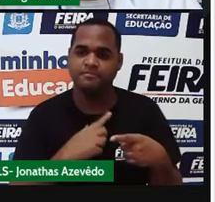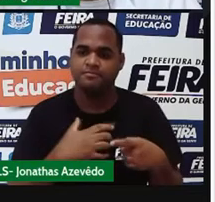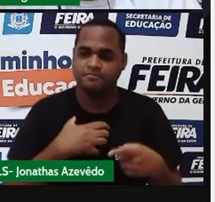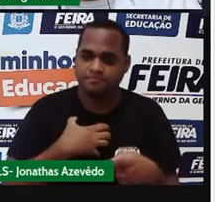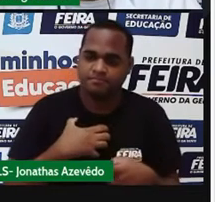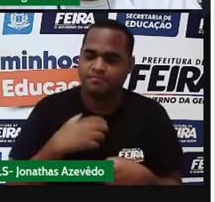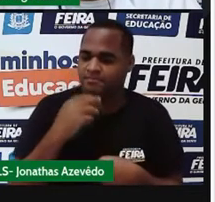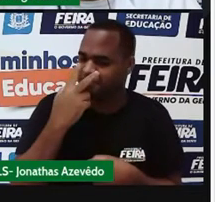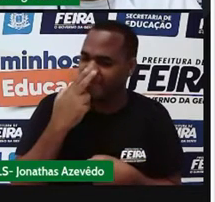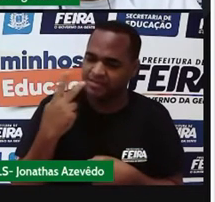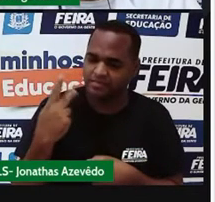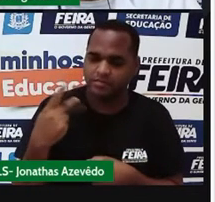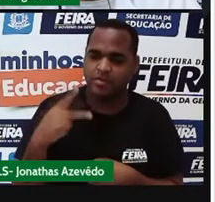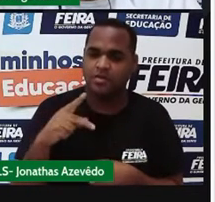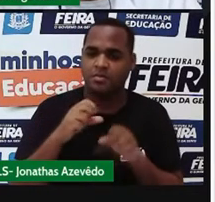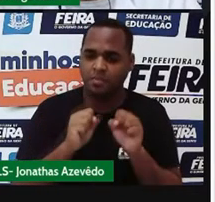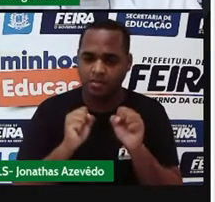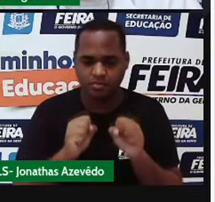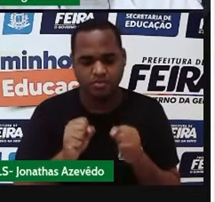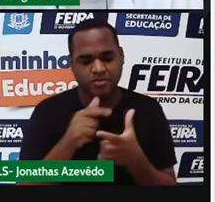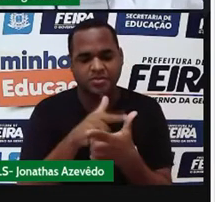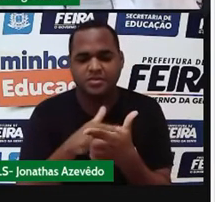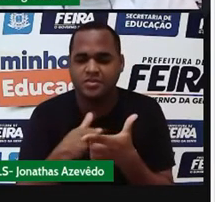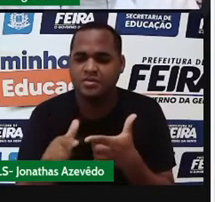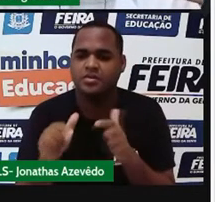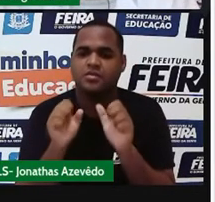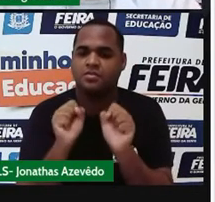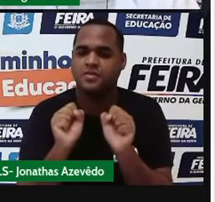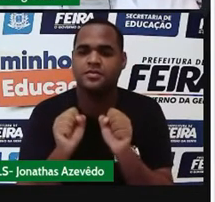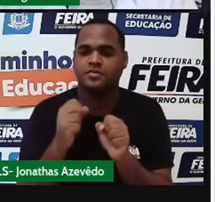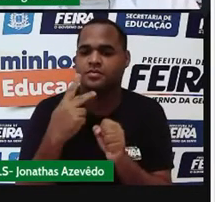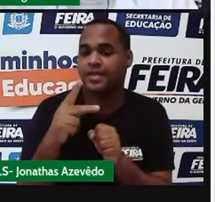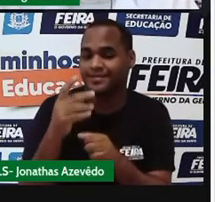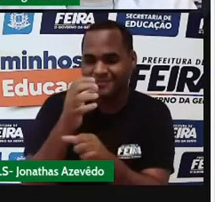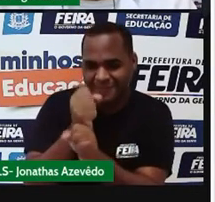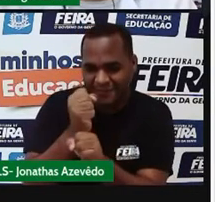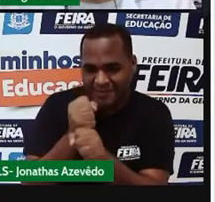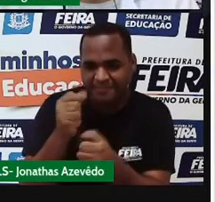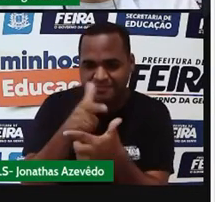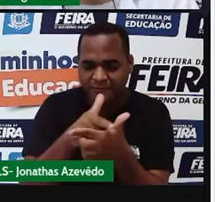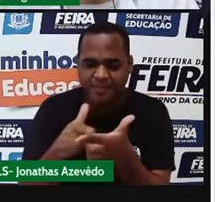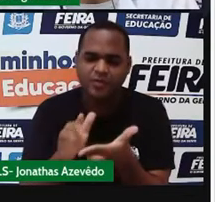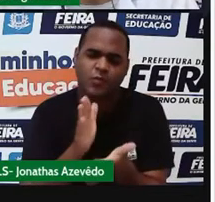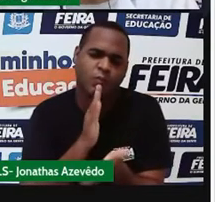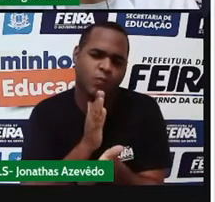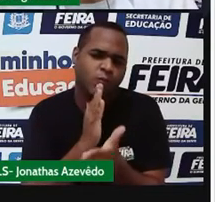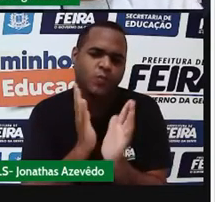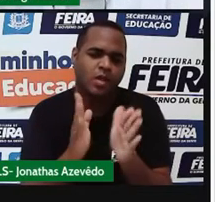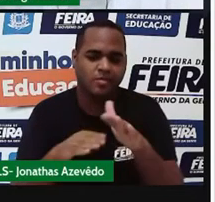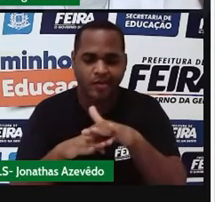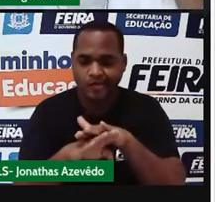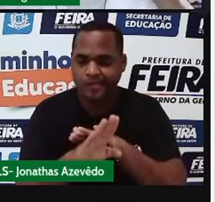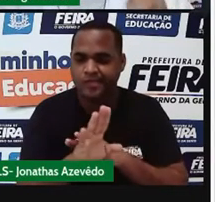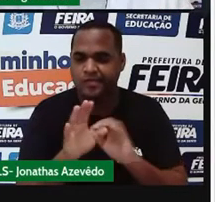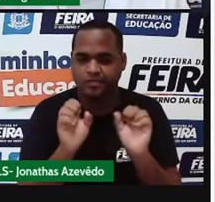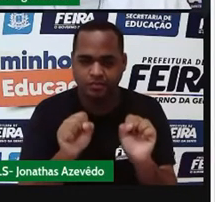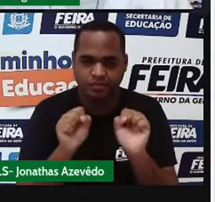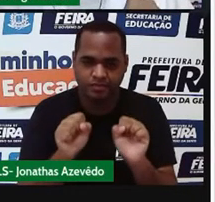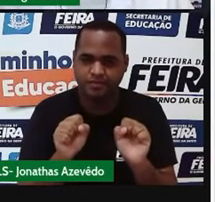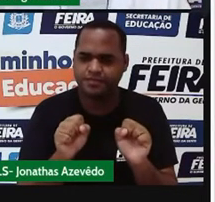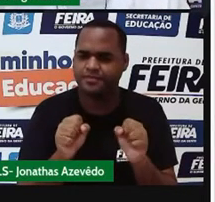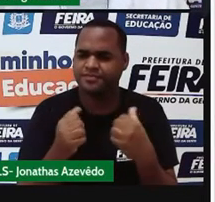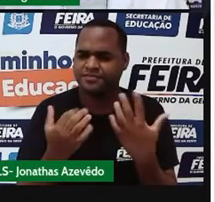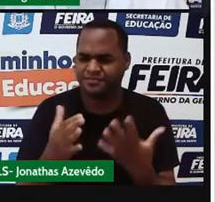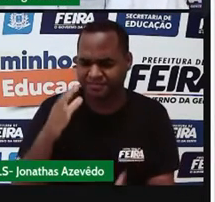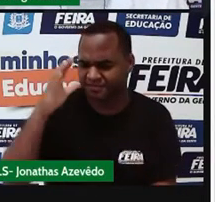sentido de fazer uma divisão a continha de dividir que a gente já conhece Tá bom mas o que